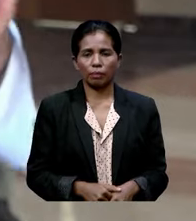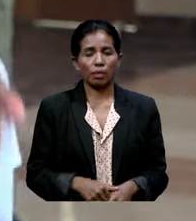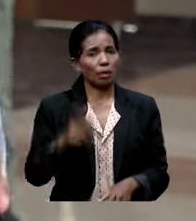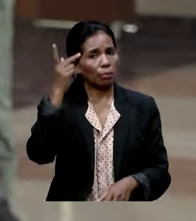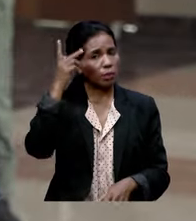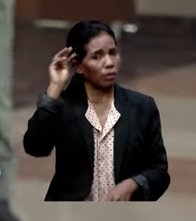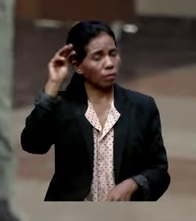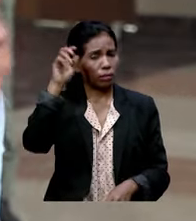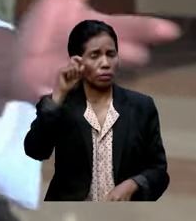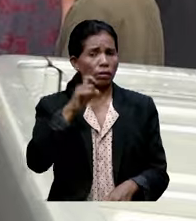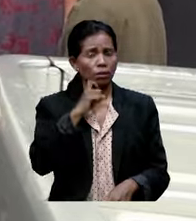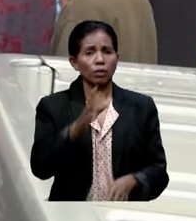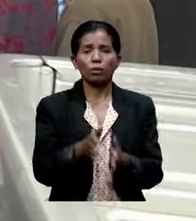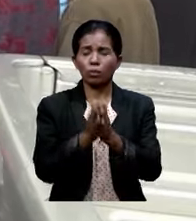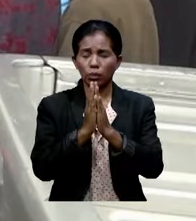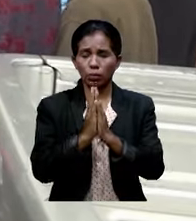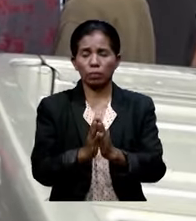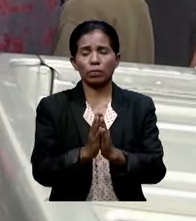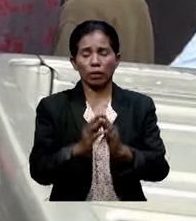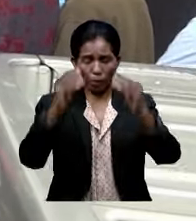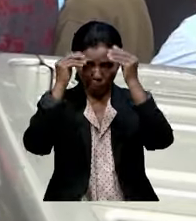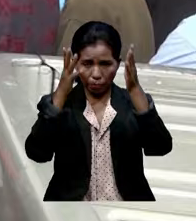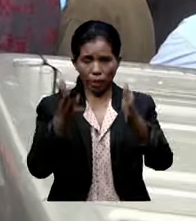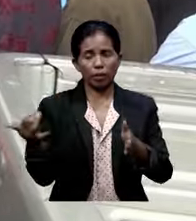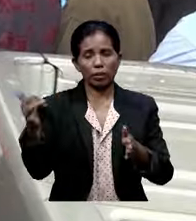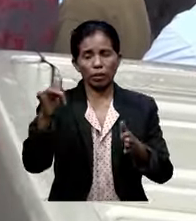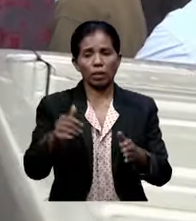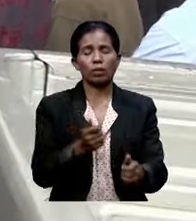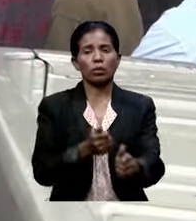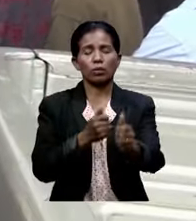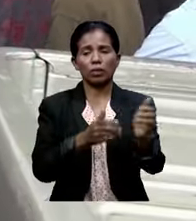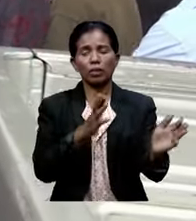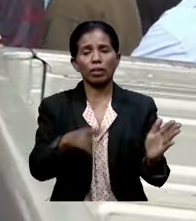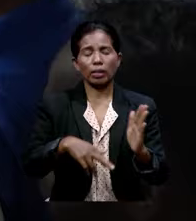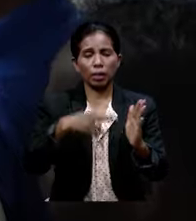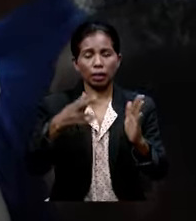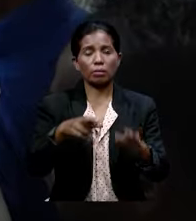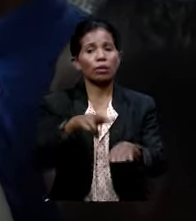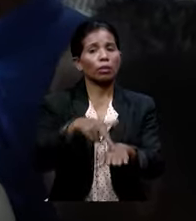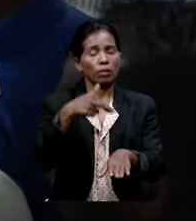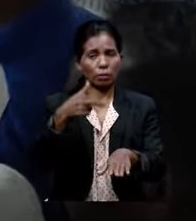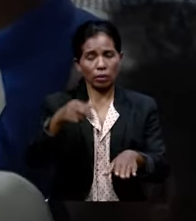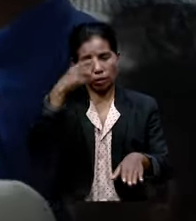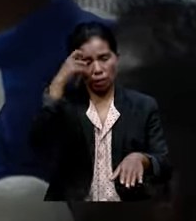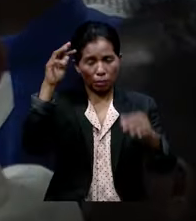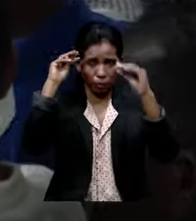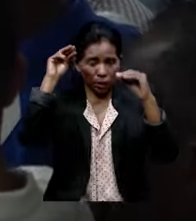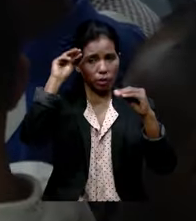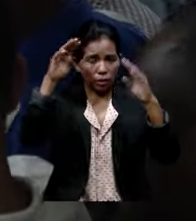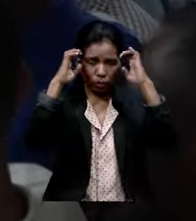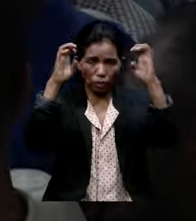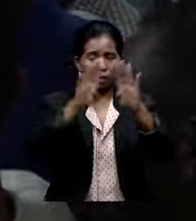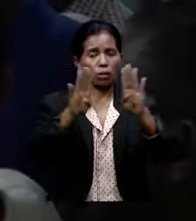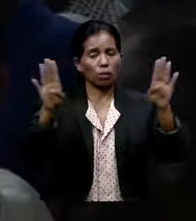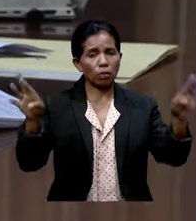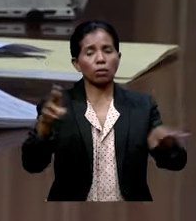Primeiro-ministro Kairala Sarana Guzmão, o ex-professor contratado Sira, adotou processo de recrutamento do Ministério da Educação, local no concurso